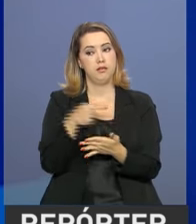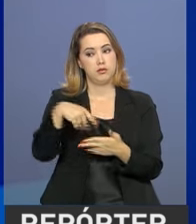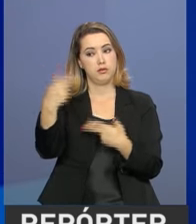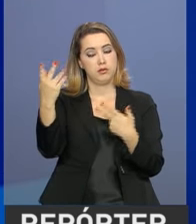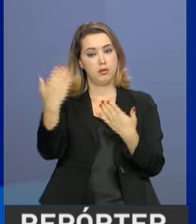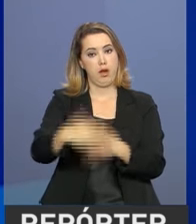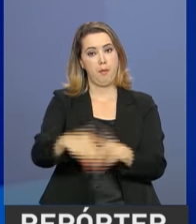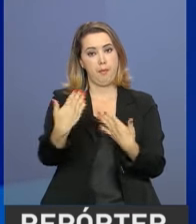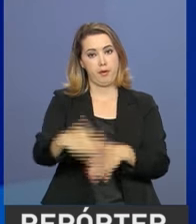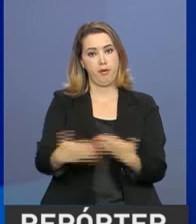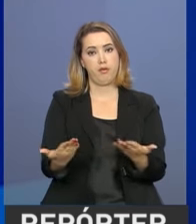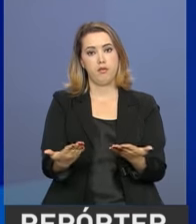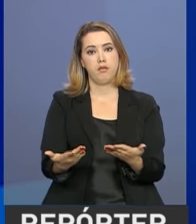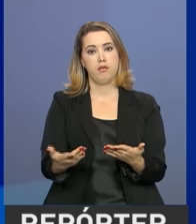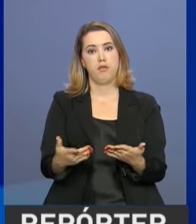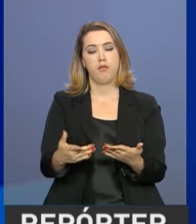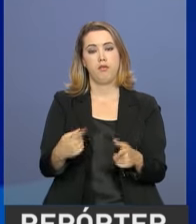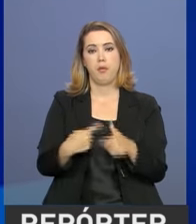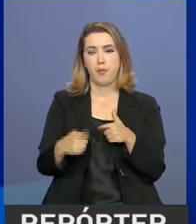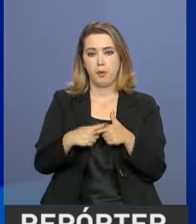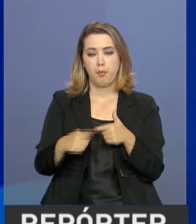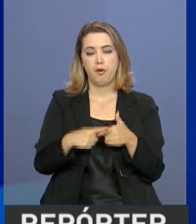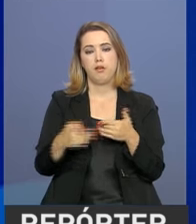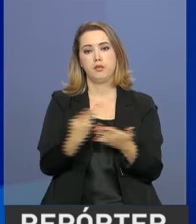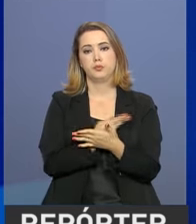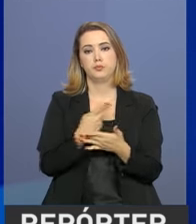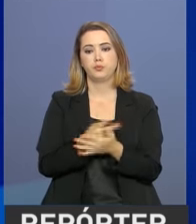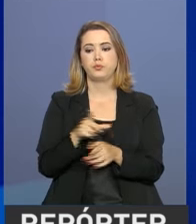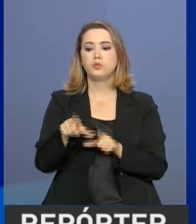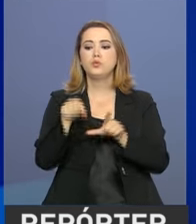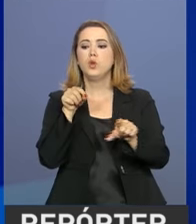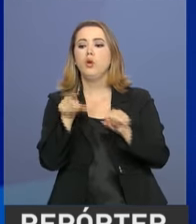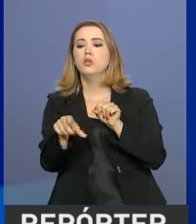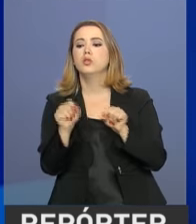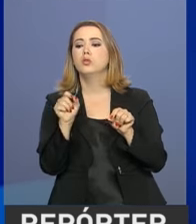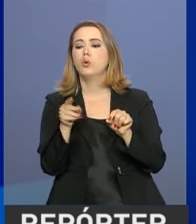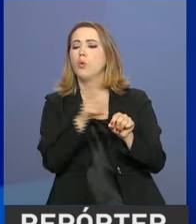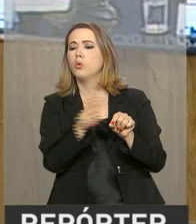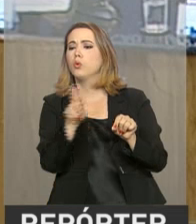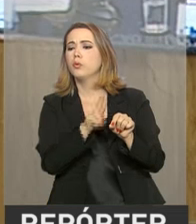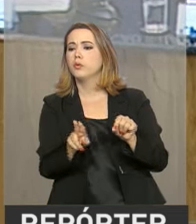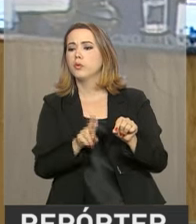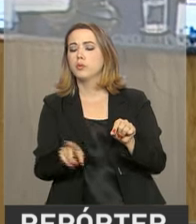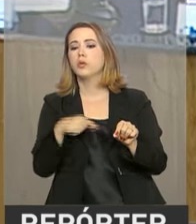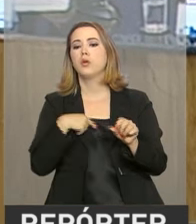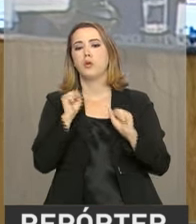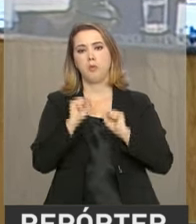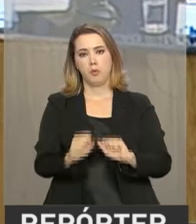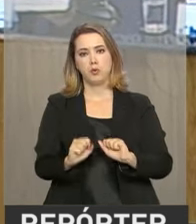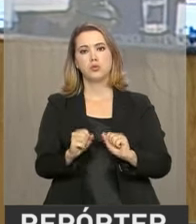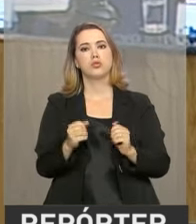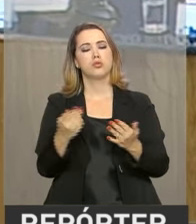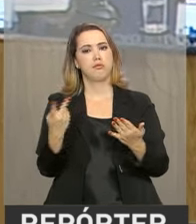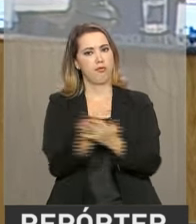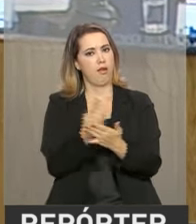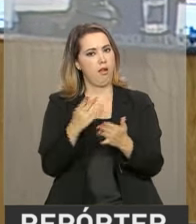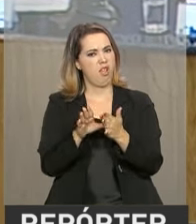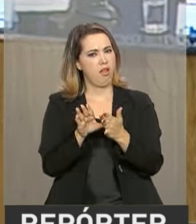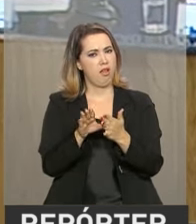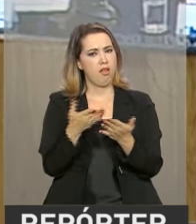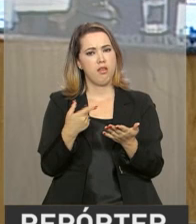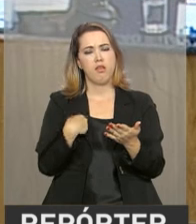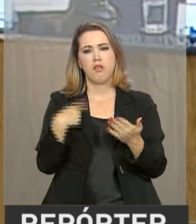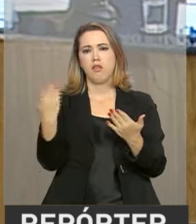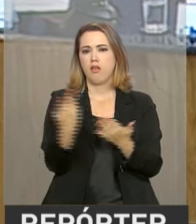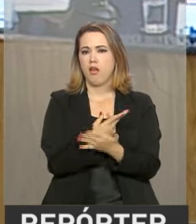dados a gente conseguiu eleger um grupo de pessoas, né, que poderia efetivamente estar fraudando. Pelo menos um deles, o equipamento que